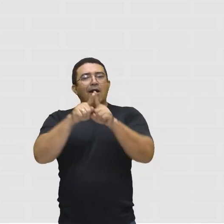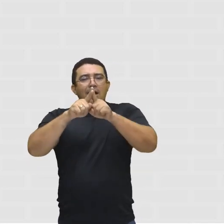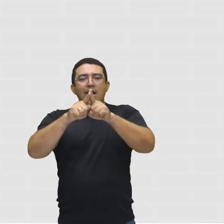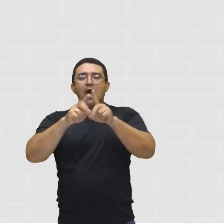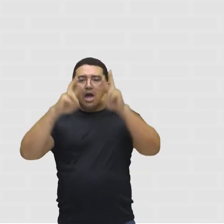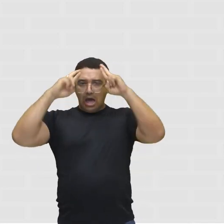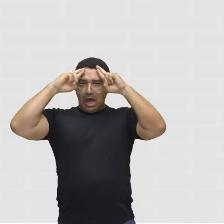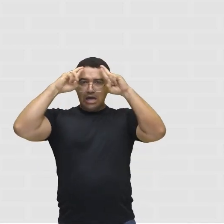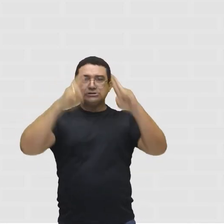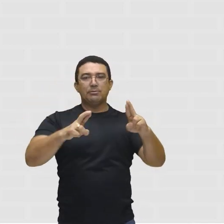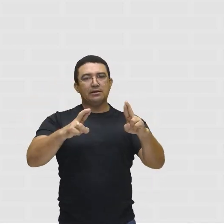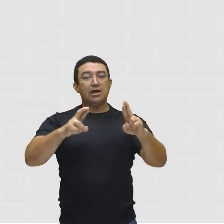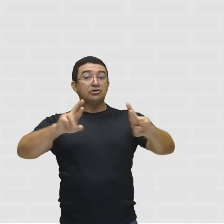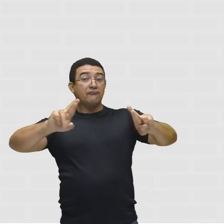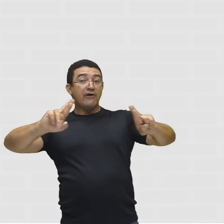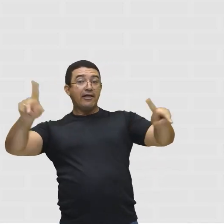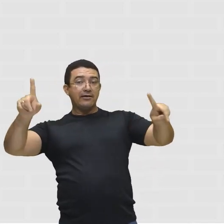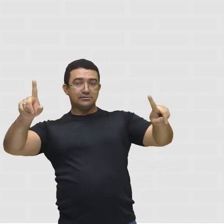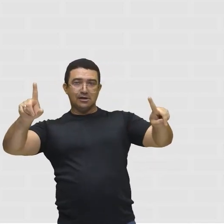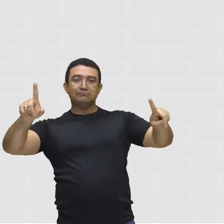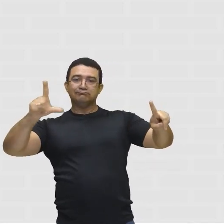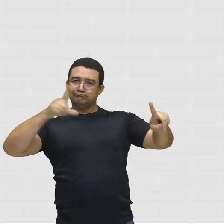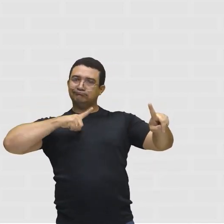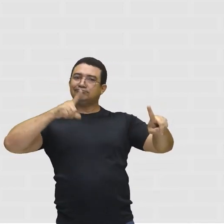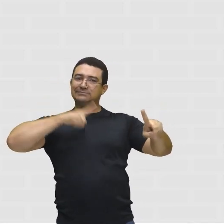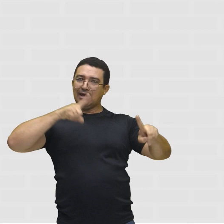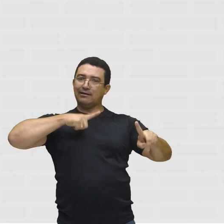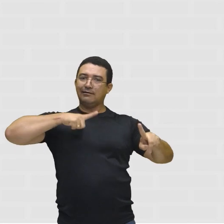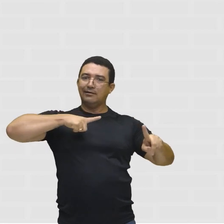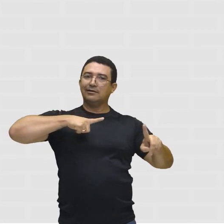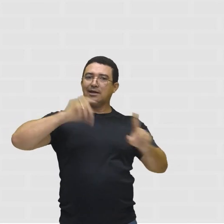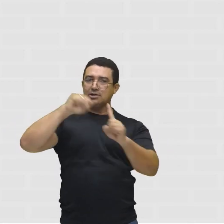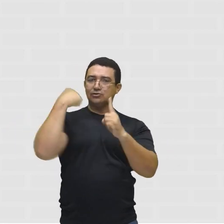diferenças que nele existem. Viram o que eu falei?